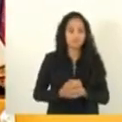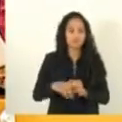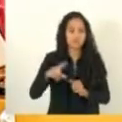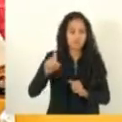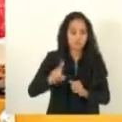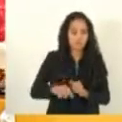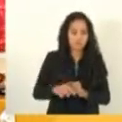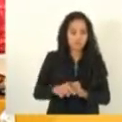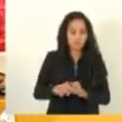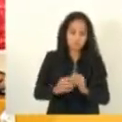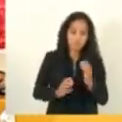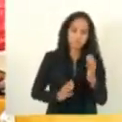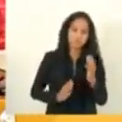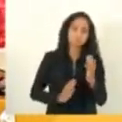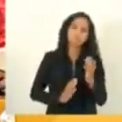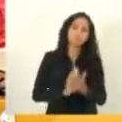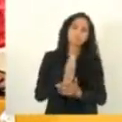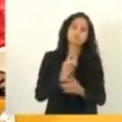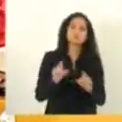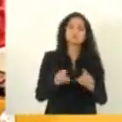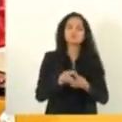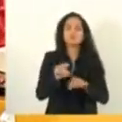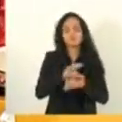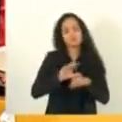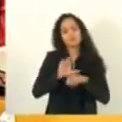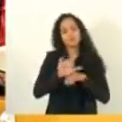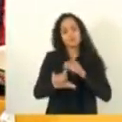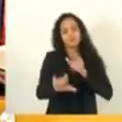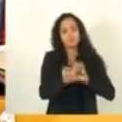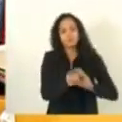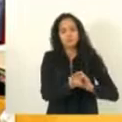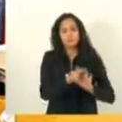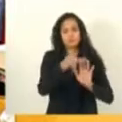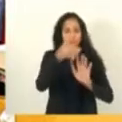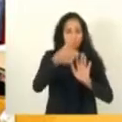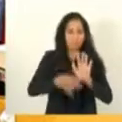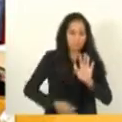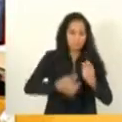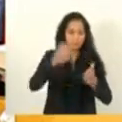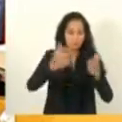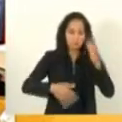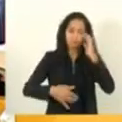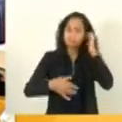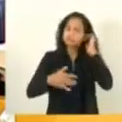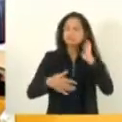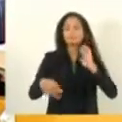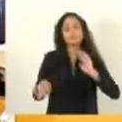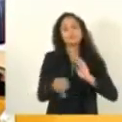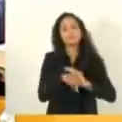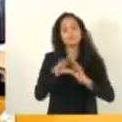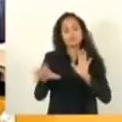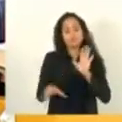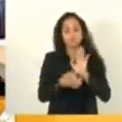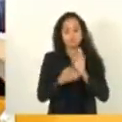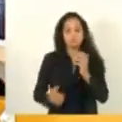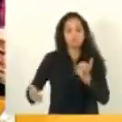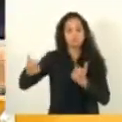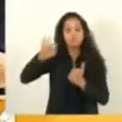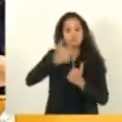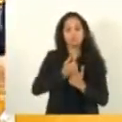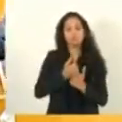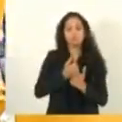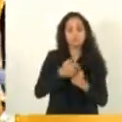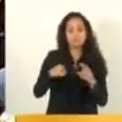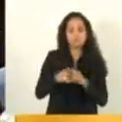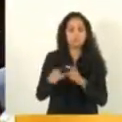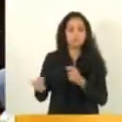pela aprovação e pela constitucionalidade, legalidade, juridicidade, boa técnica legislativa da emenda substitutiva,